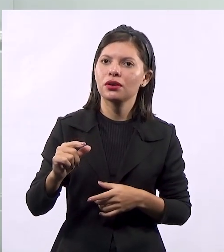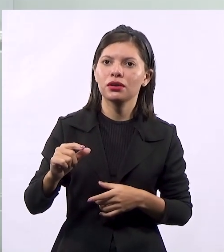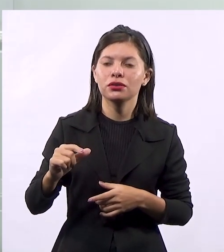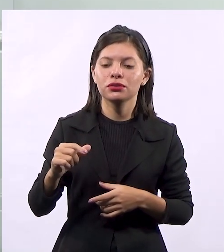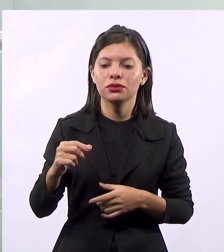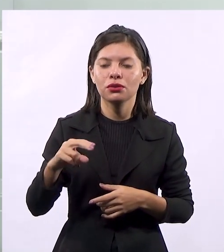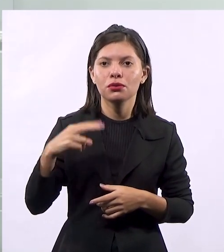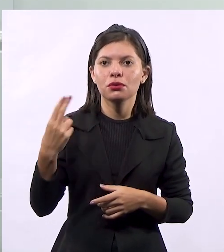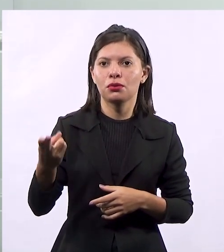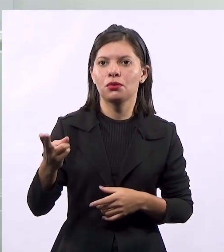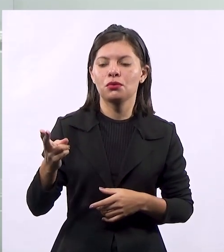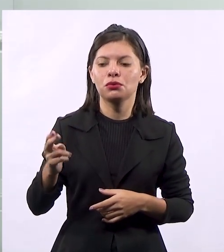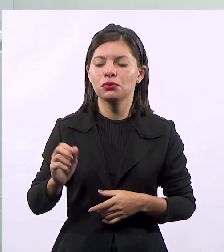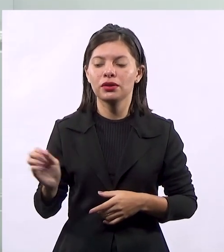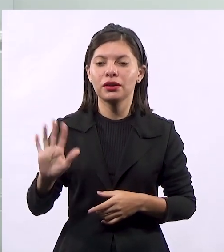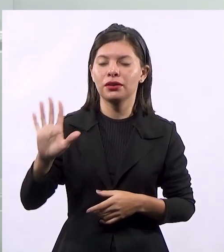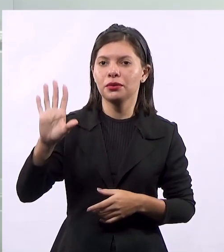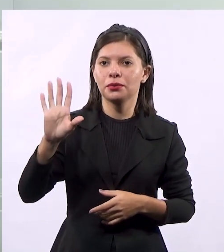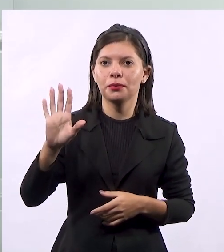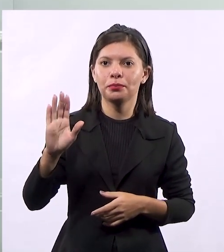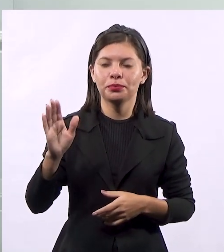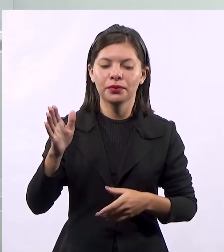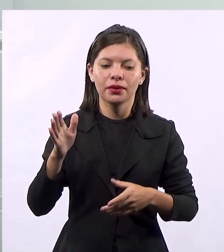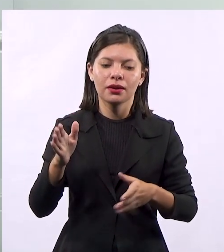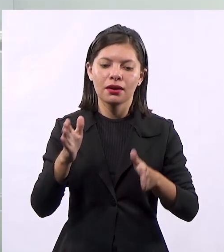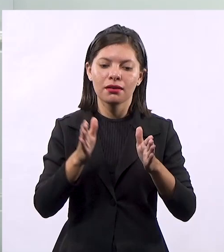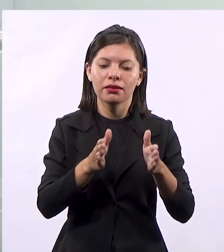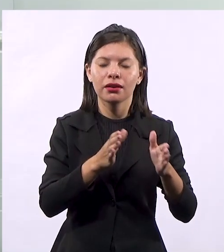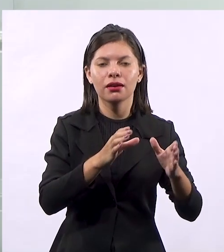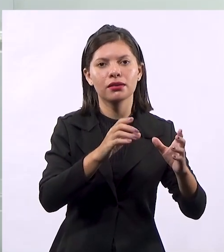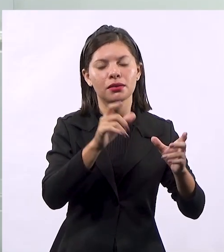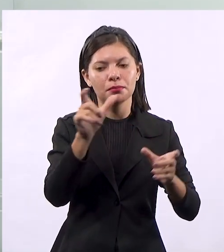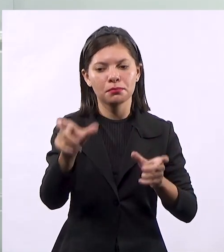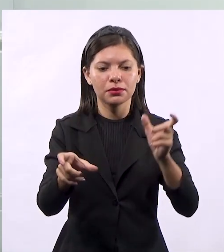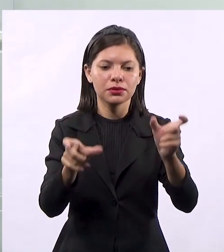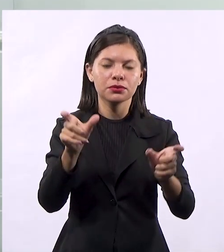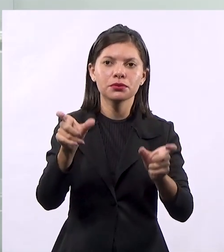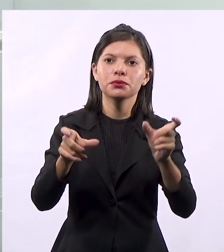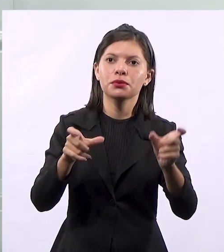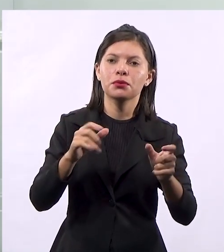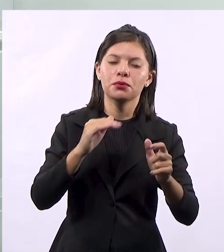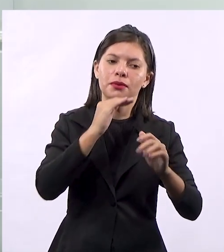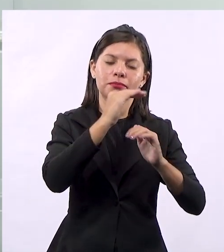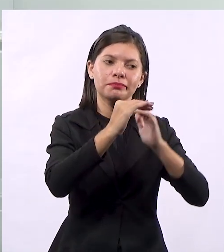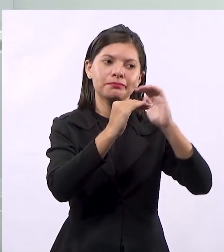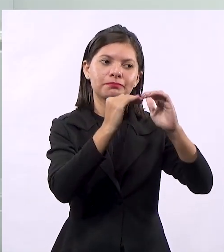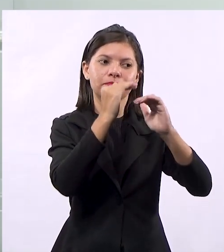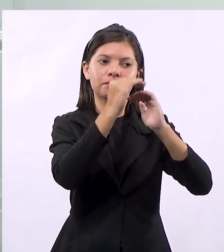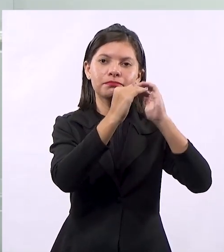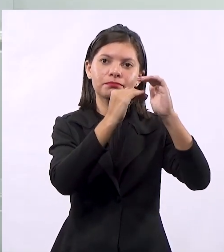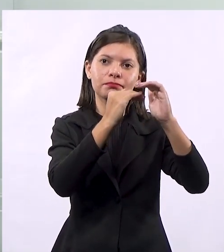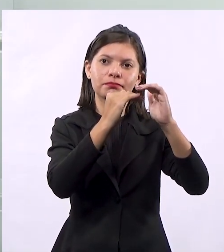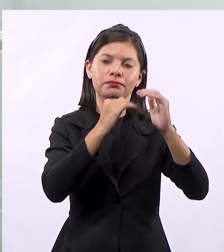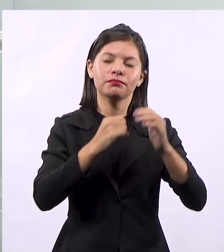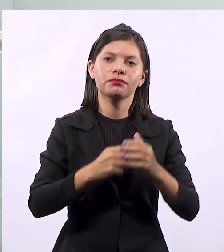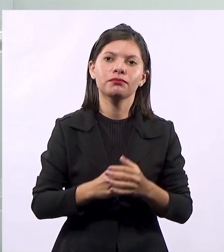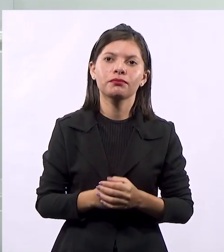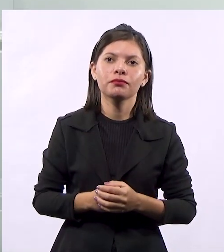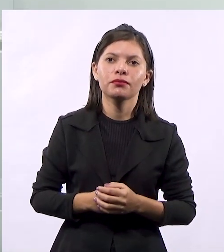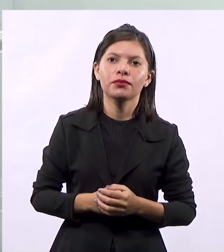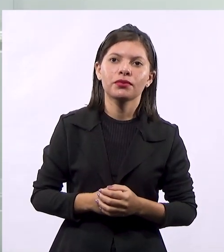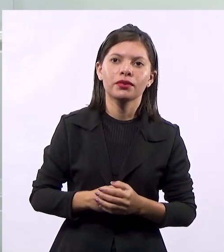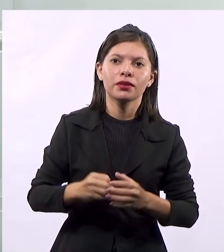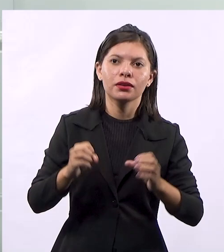pessoa, independente das condições dessa pessoa. Então, das diferenças que existem entre as pessoas. O